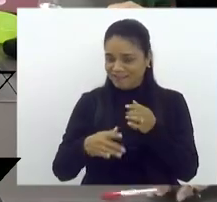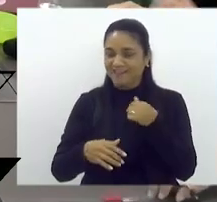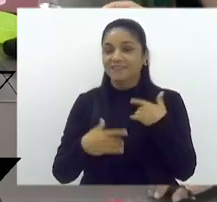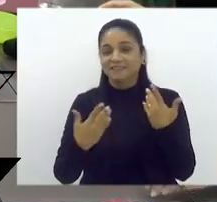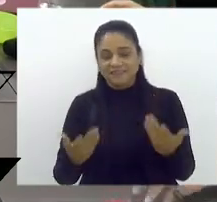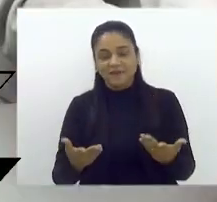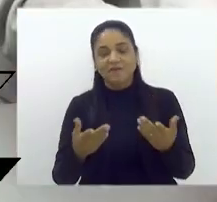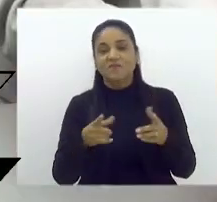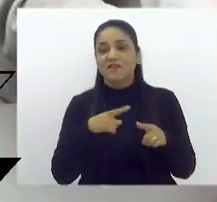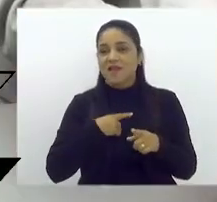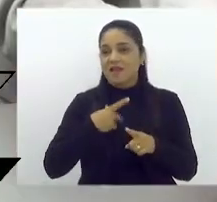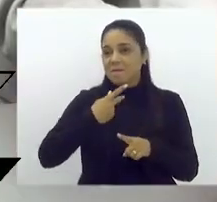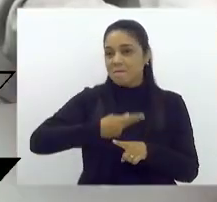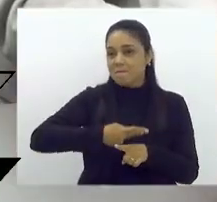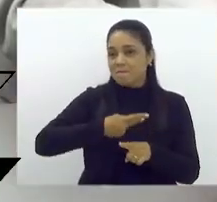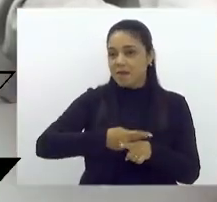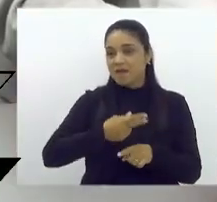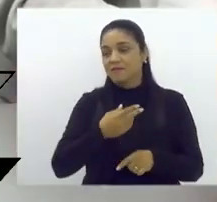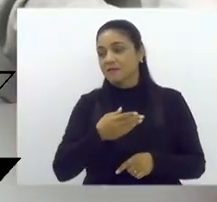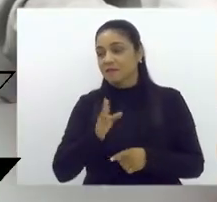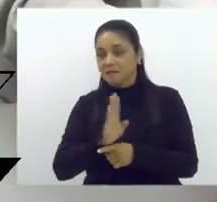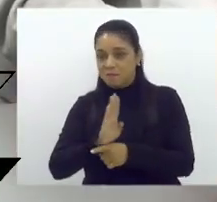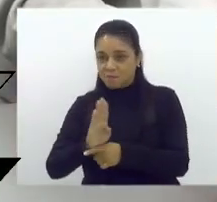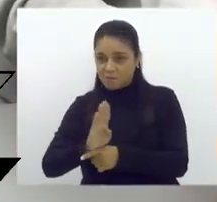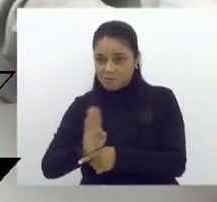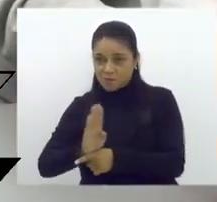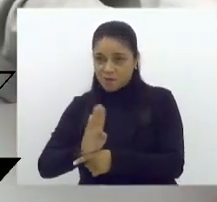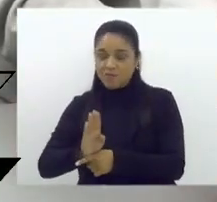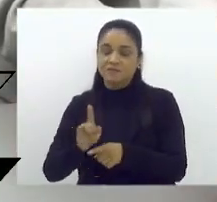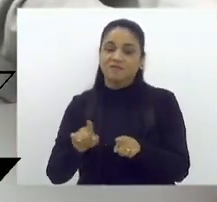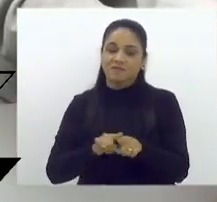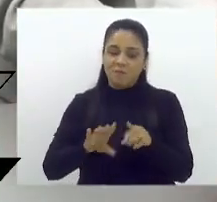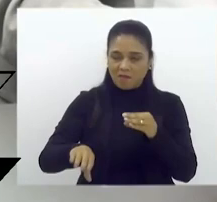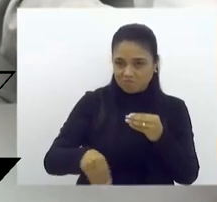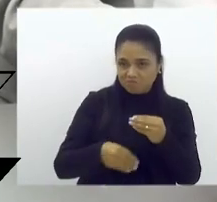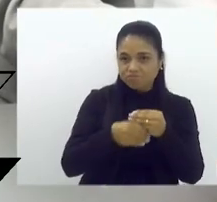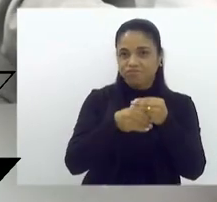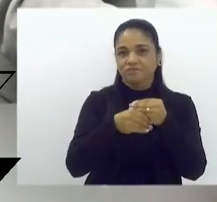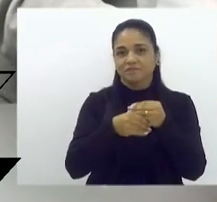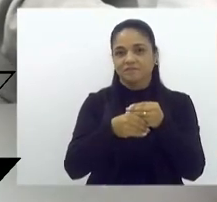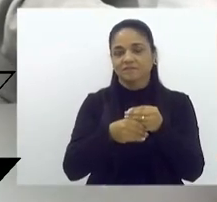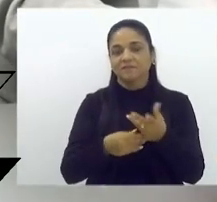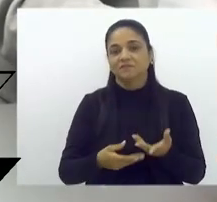série bronze, a pedido do deputado Rodrigo Amorim também.